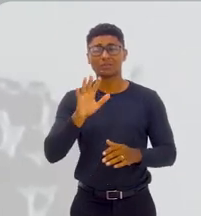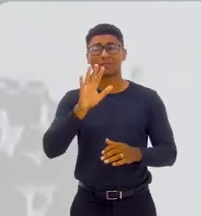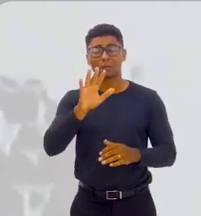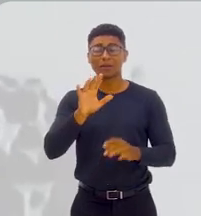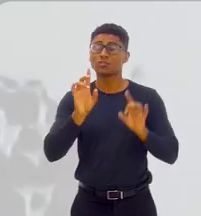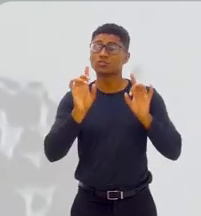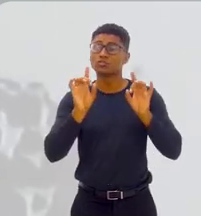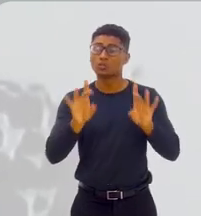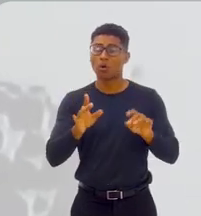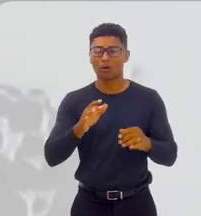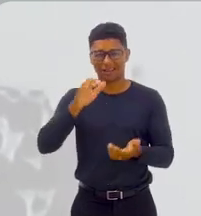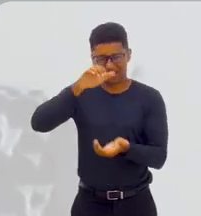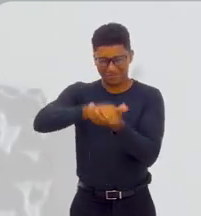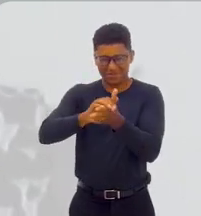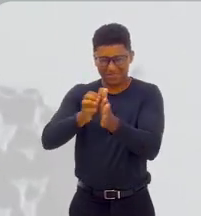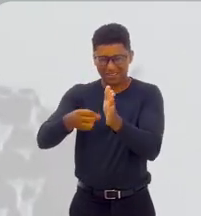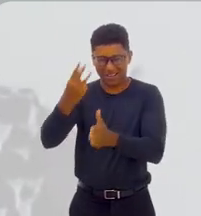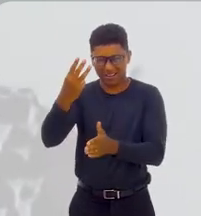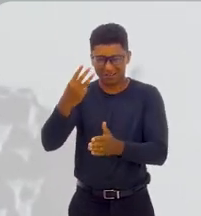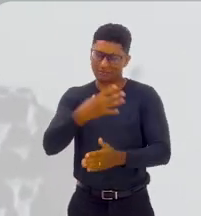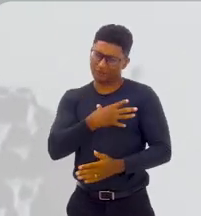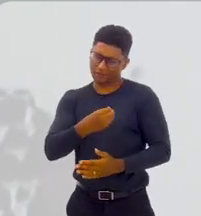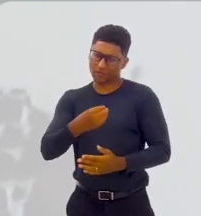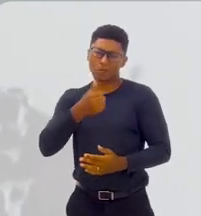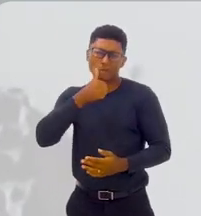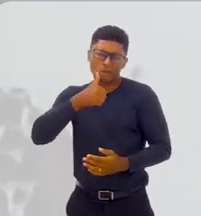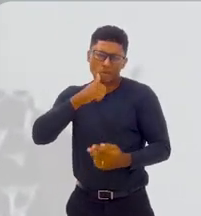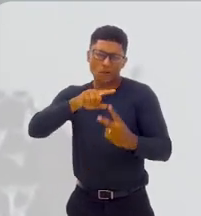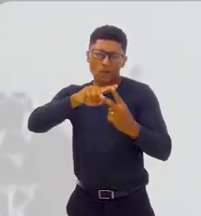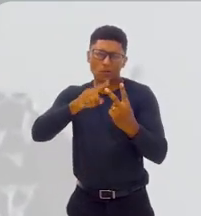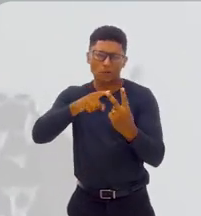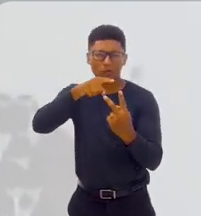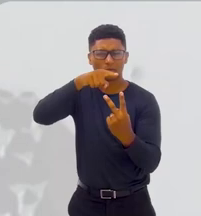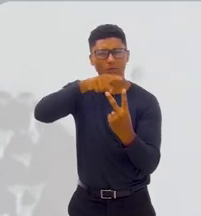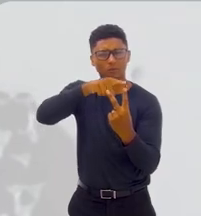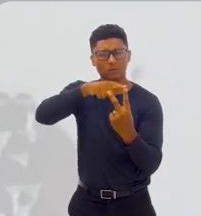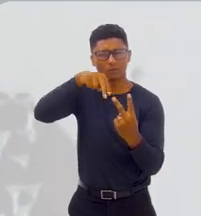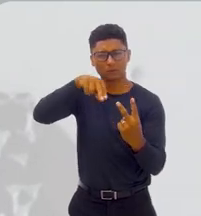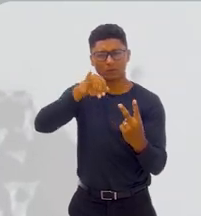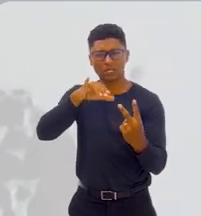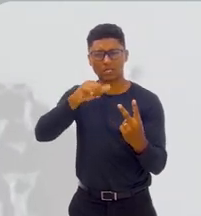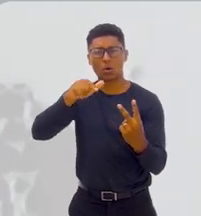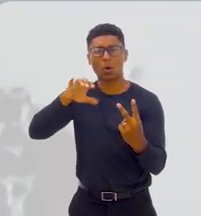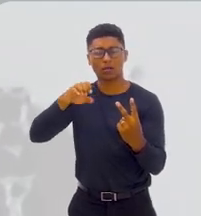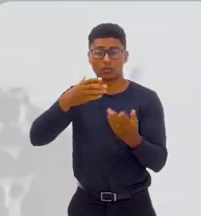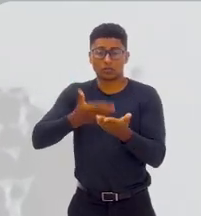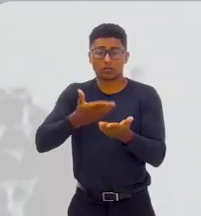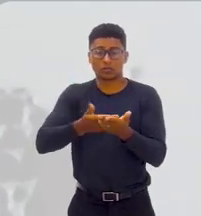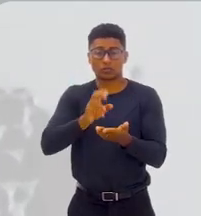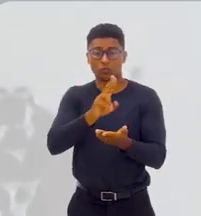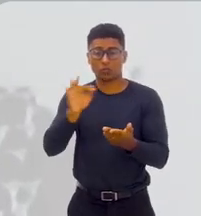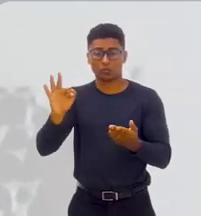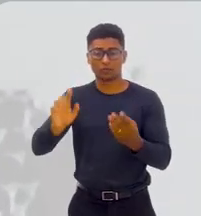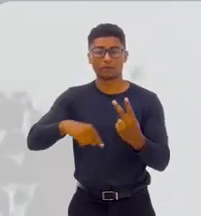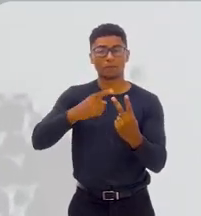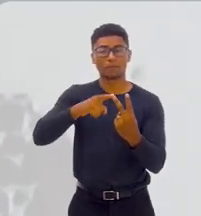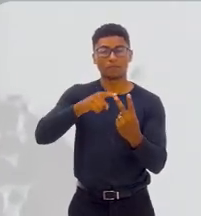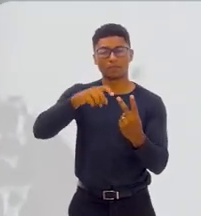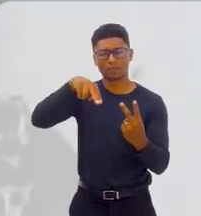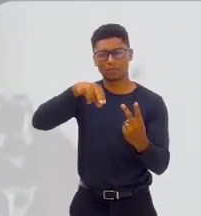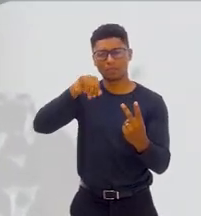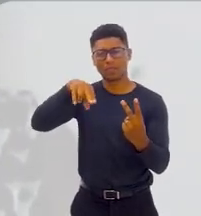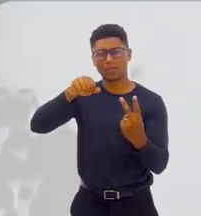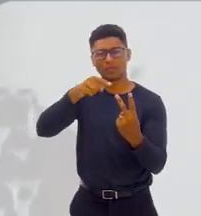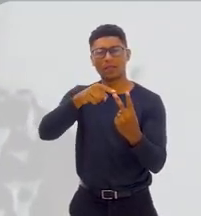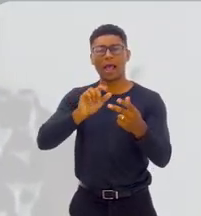mas fiz filhos só com o terceiro, né? E tem 2 meninas lindas, a Nicole é universitária da UF, e a Nina, a minha mais nova,